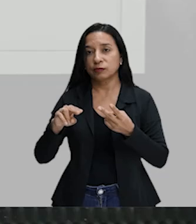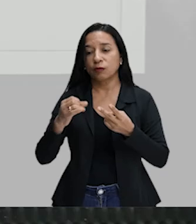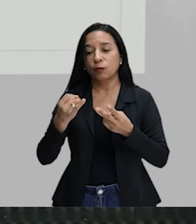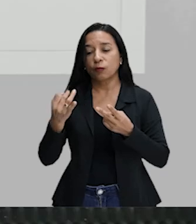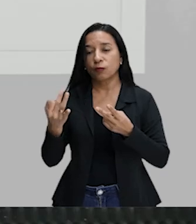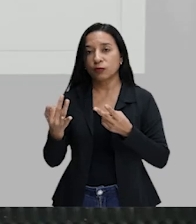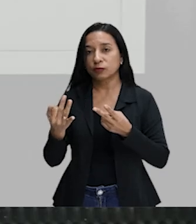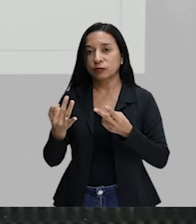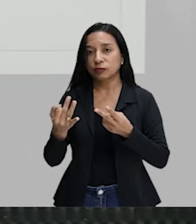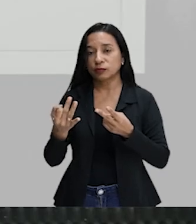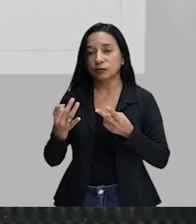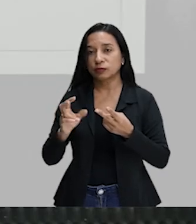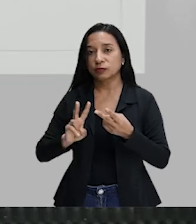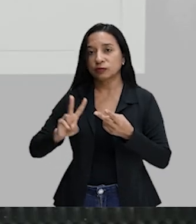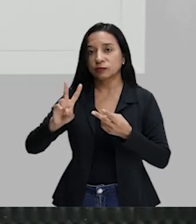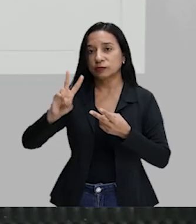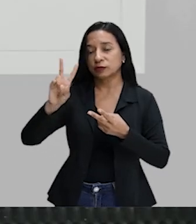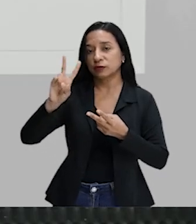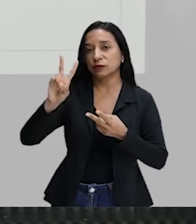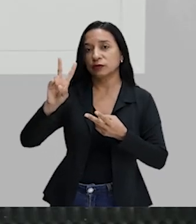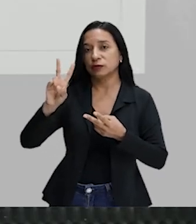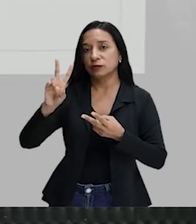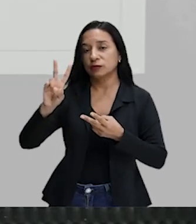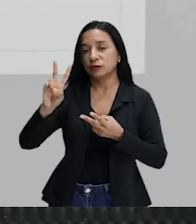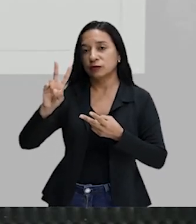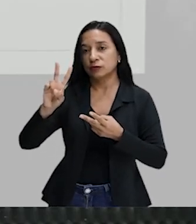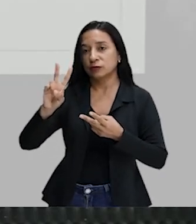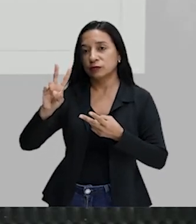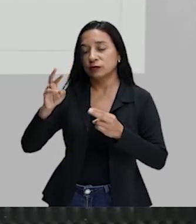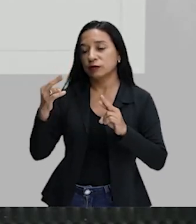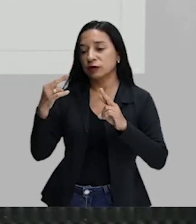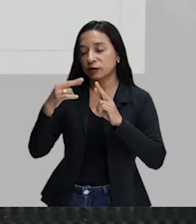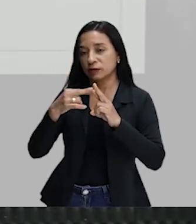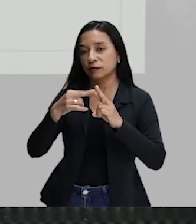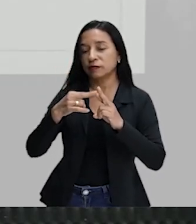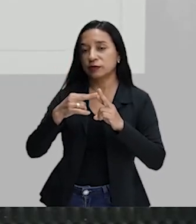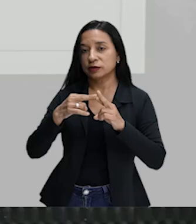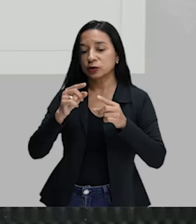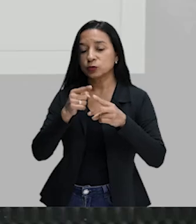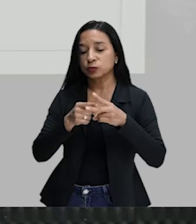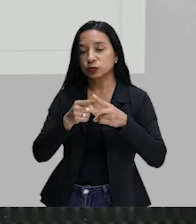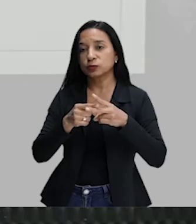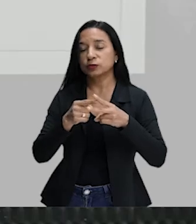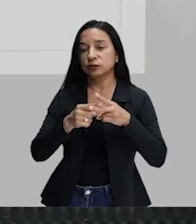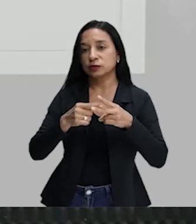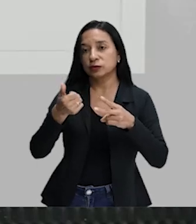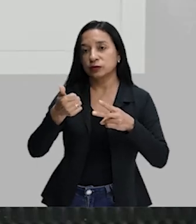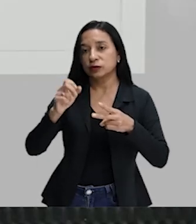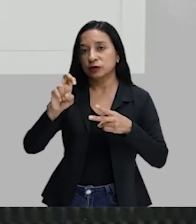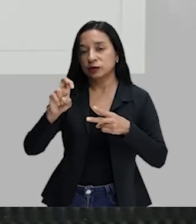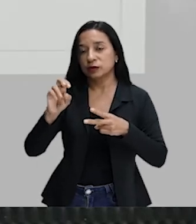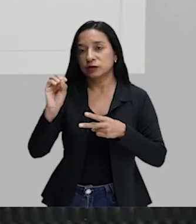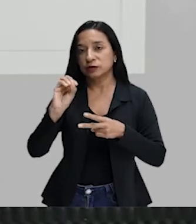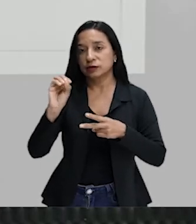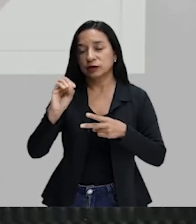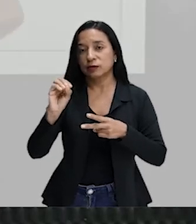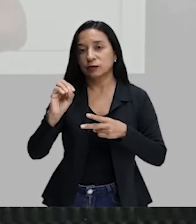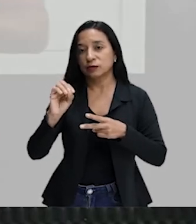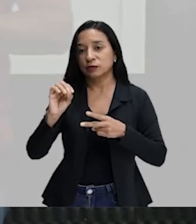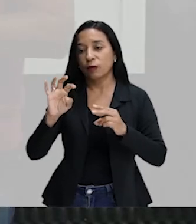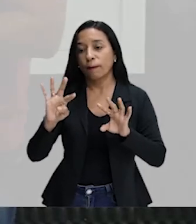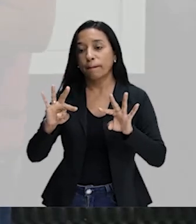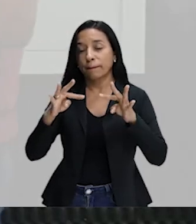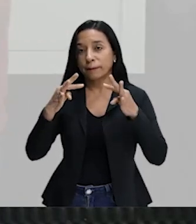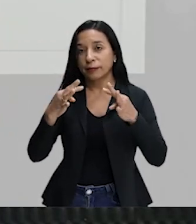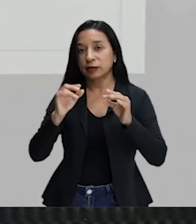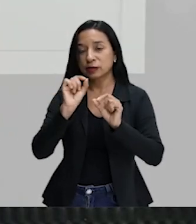Certo? Então, esse valor aqui é o valor referente ao seno de 15 graus. Certo? Então, perceba que